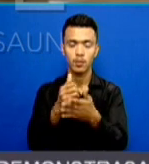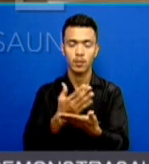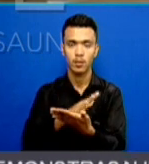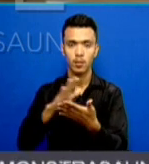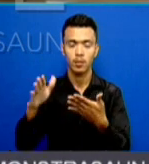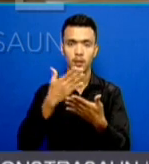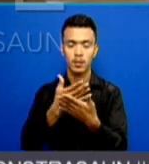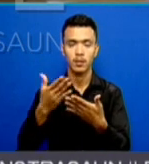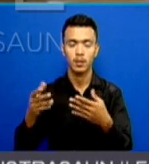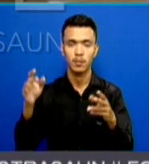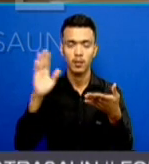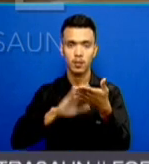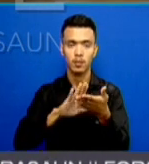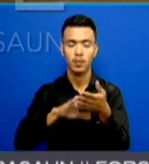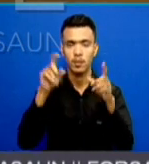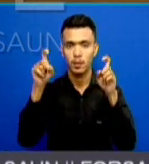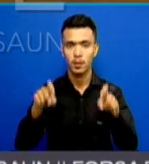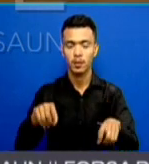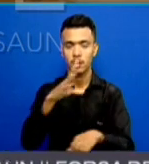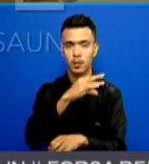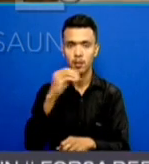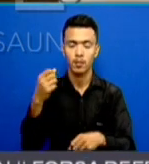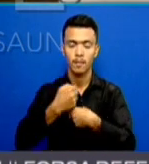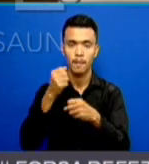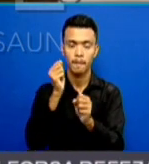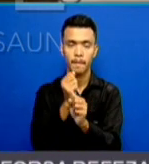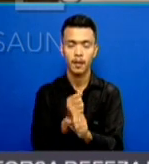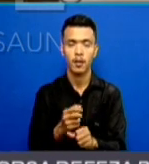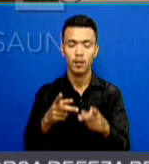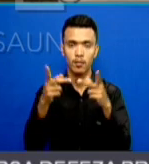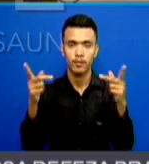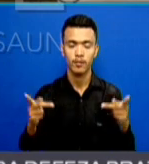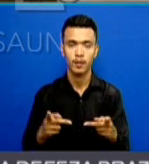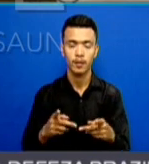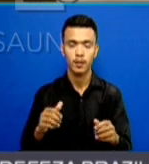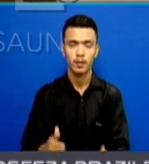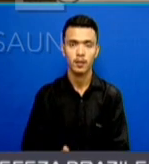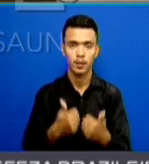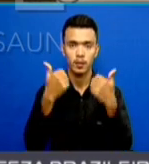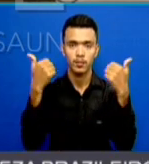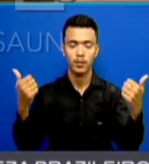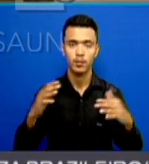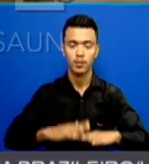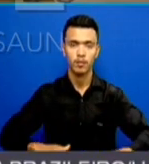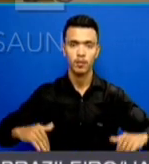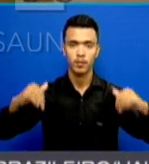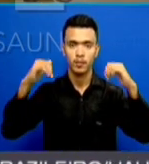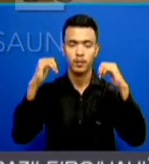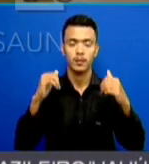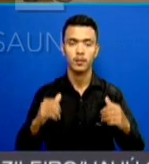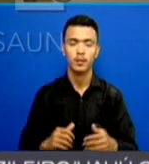equipamentos que a escola será precisa, nós halo espaço de esporto, campo futsal, halo